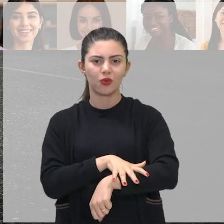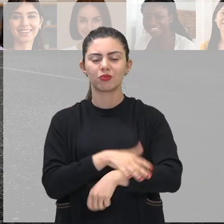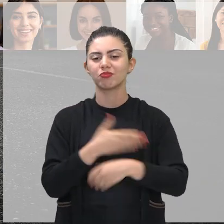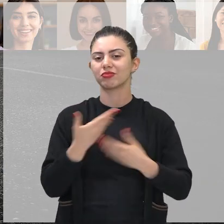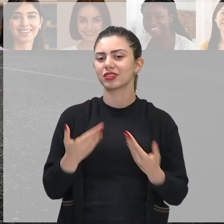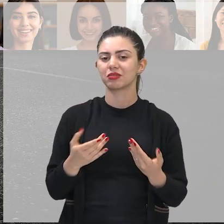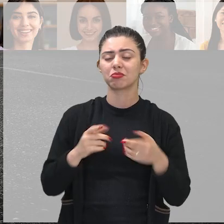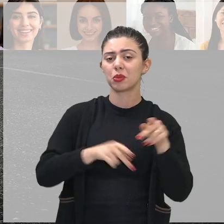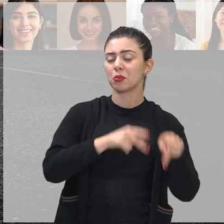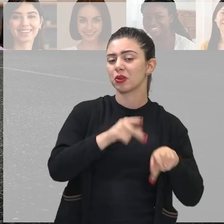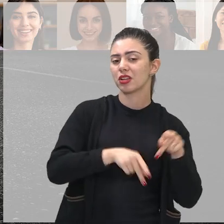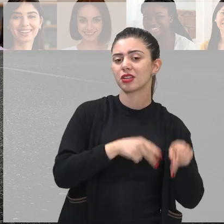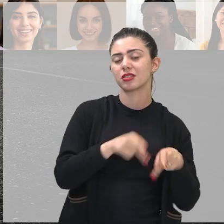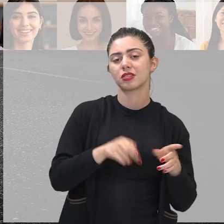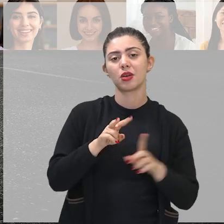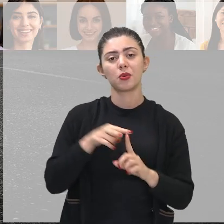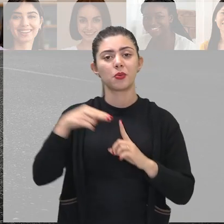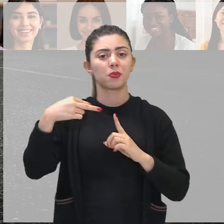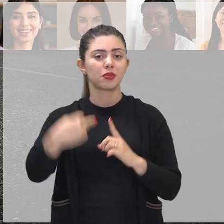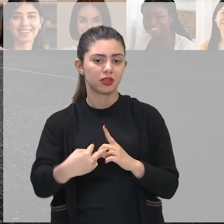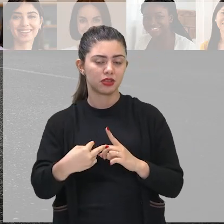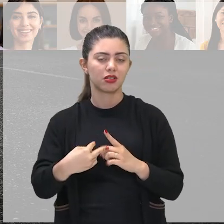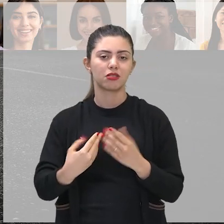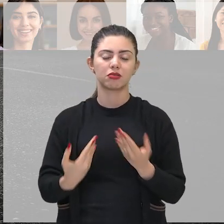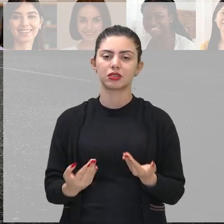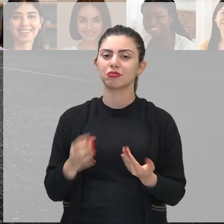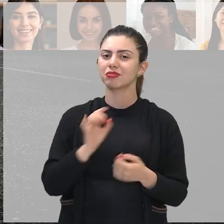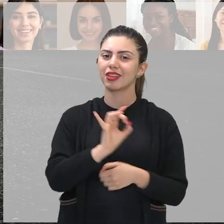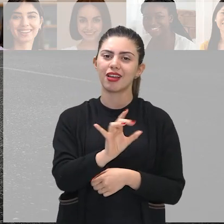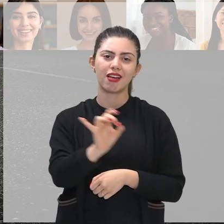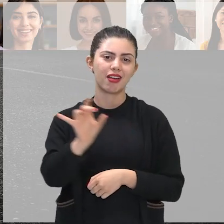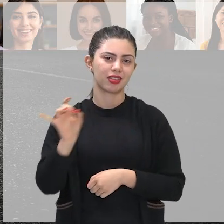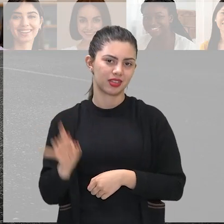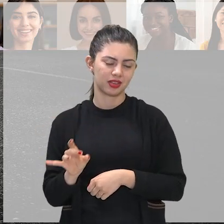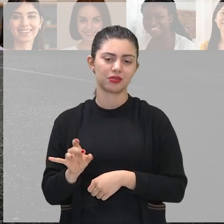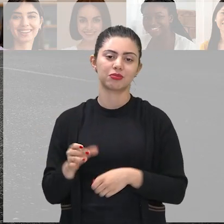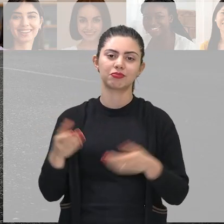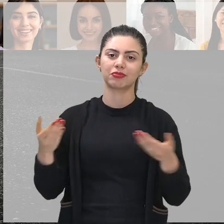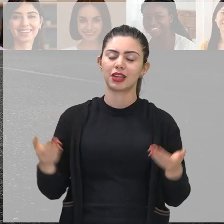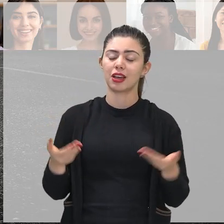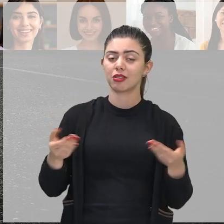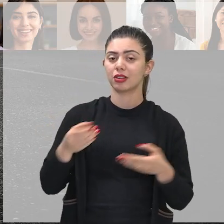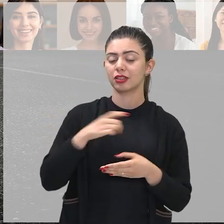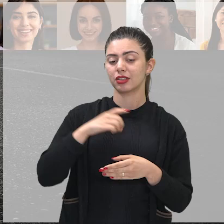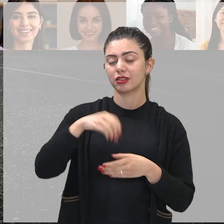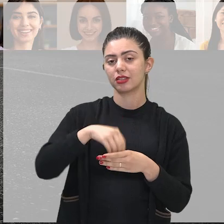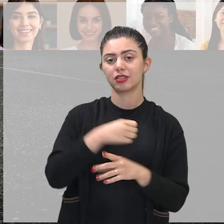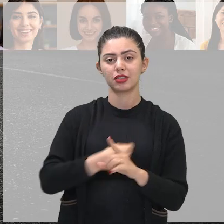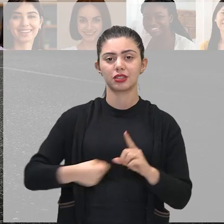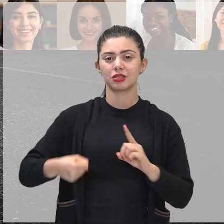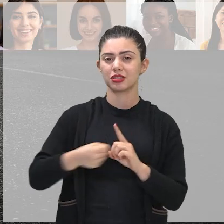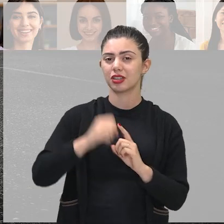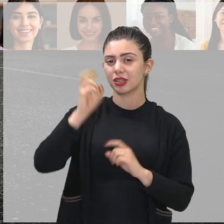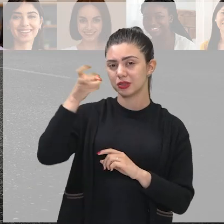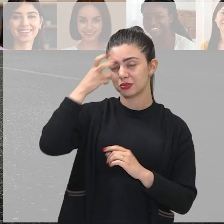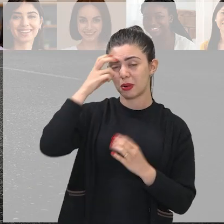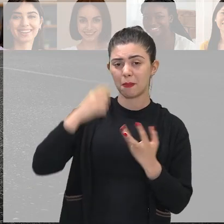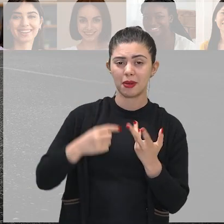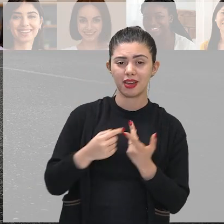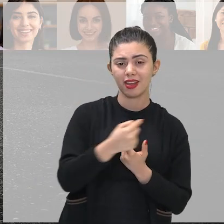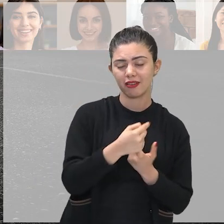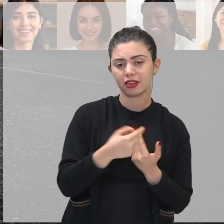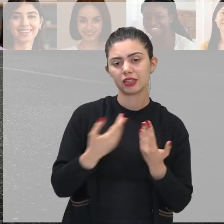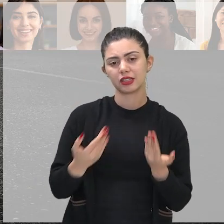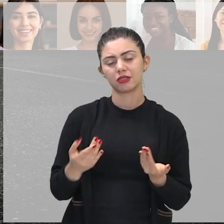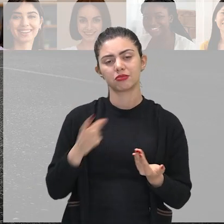povos, maneiras de olhar. Então, cada um de nós, nessa sociedade multicultural, plural,